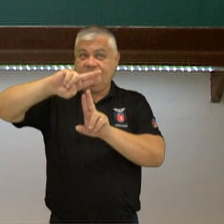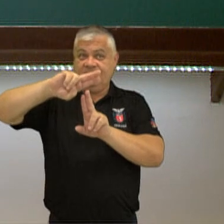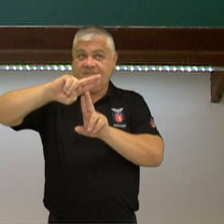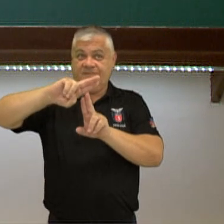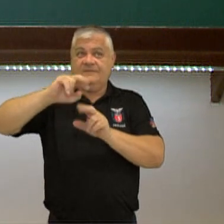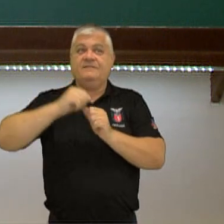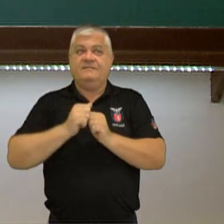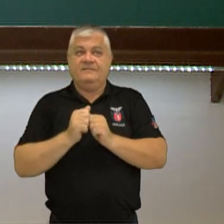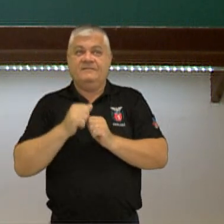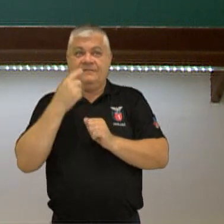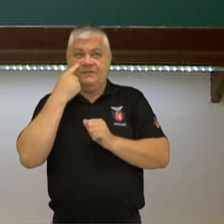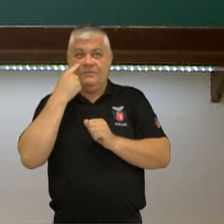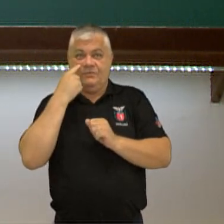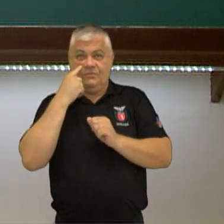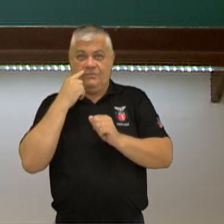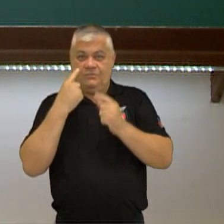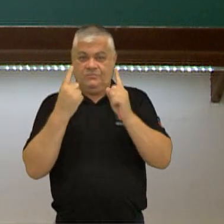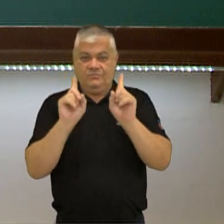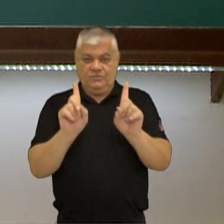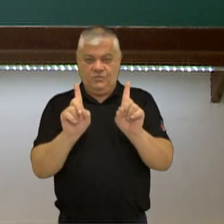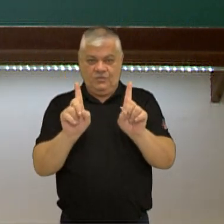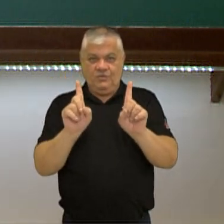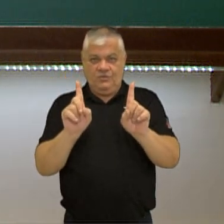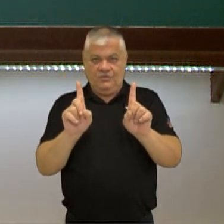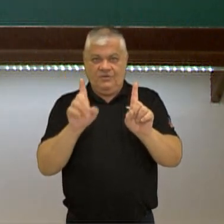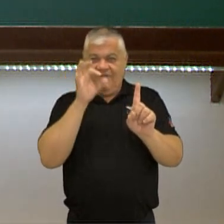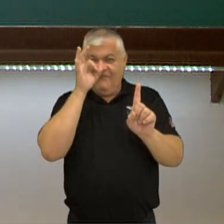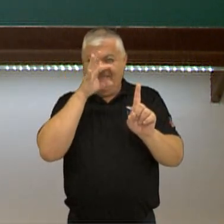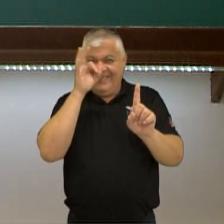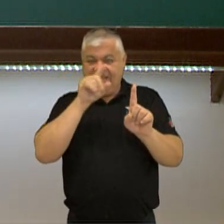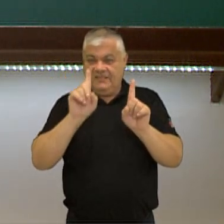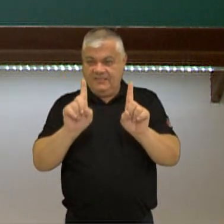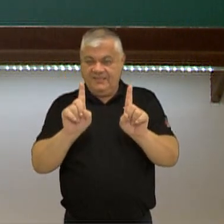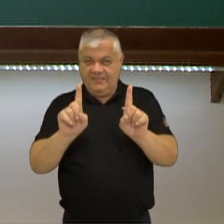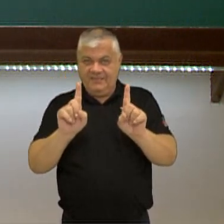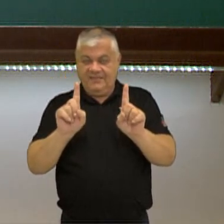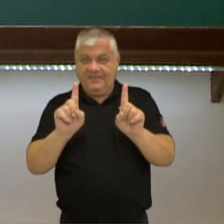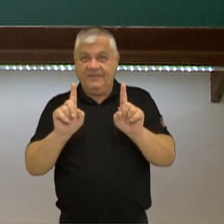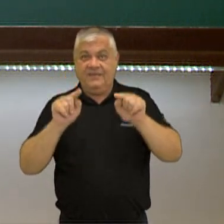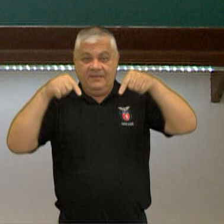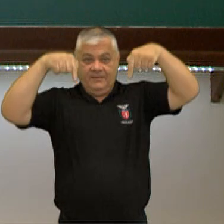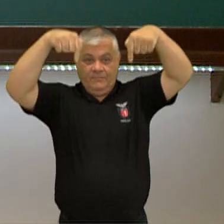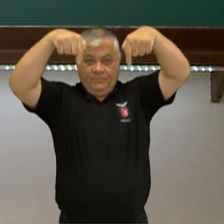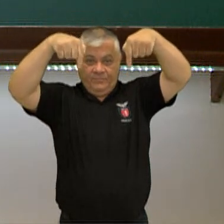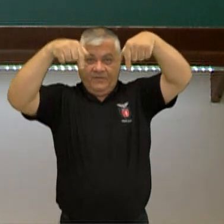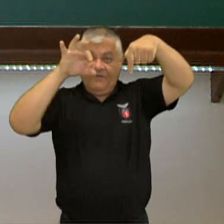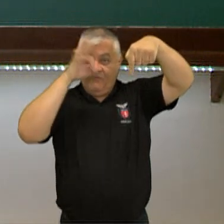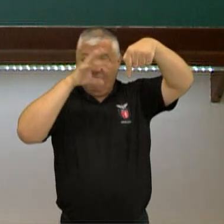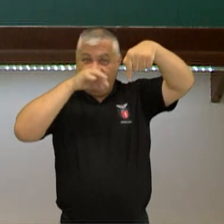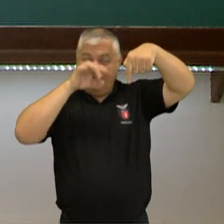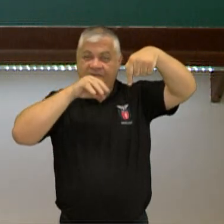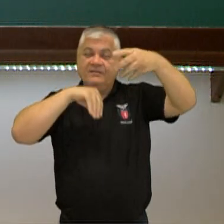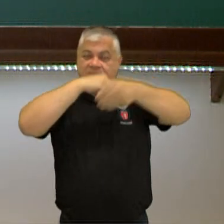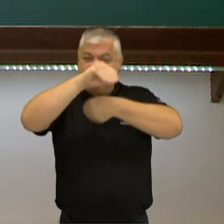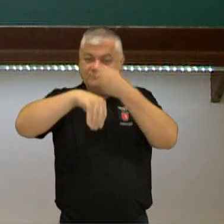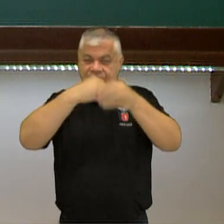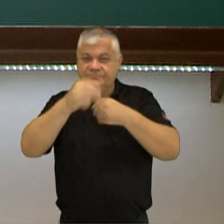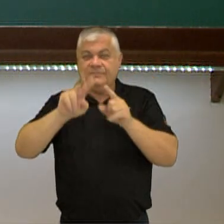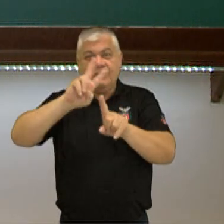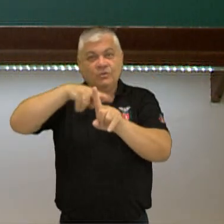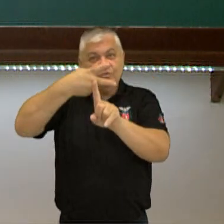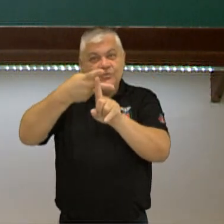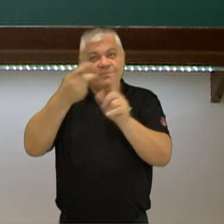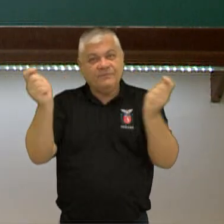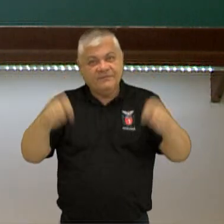2 orbitais P aqui e tem mais 2 orbitais P também que podem formar essa tripla ligação.